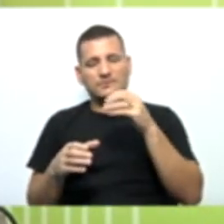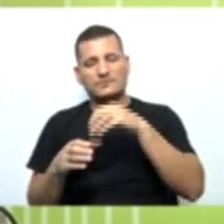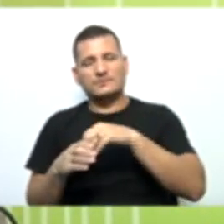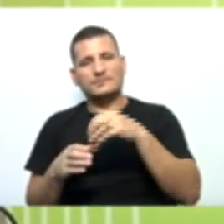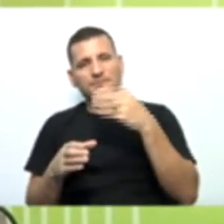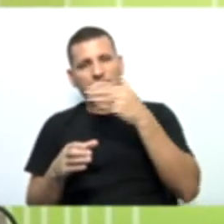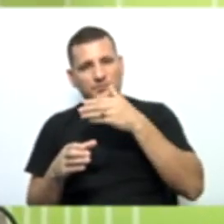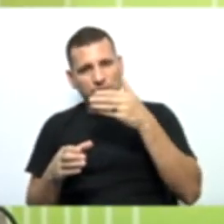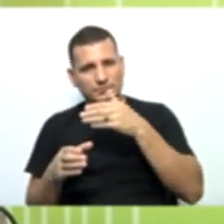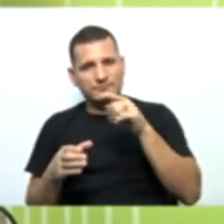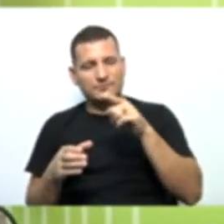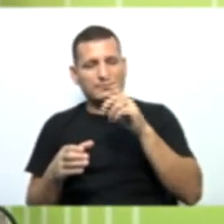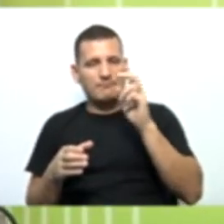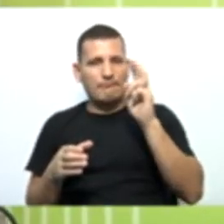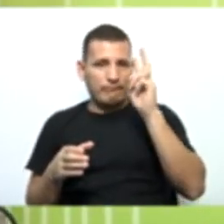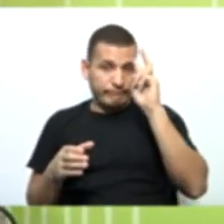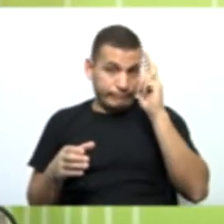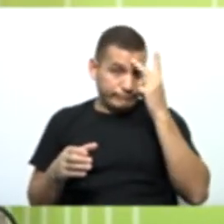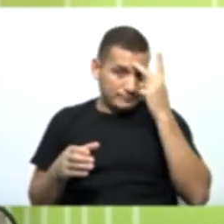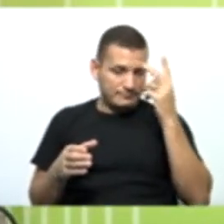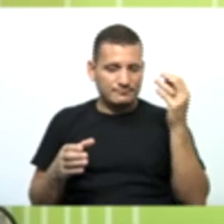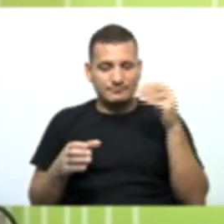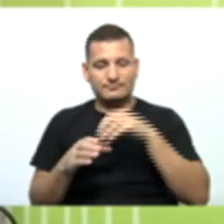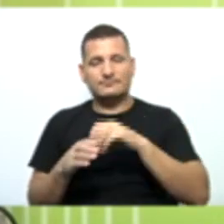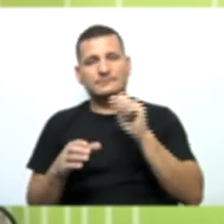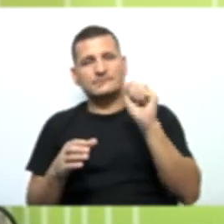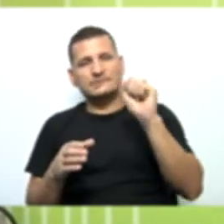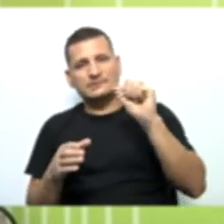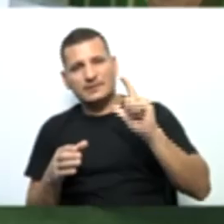professor, colocou sal. E aí, hein?